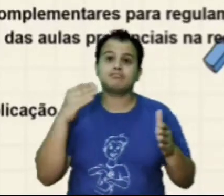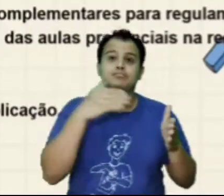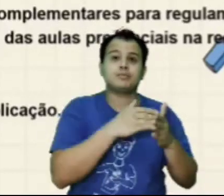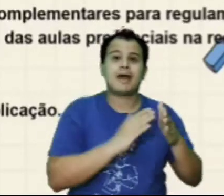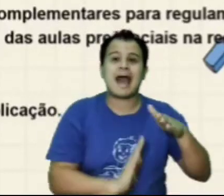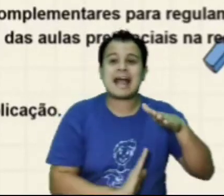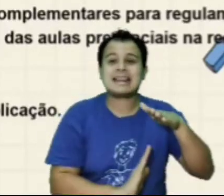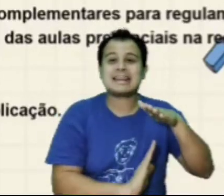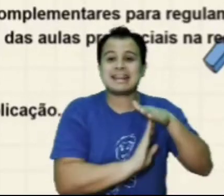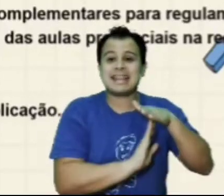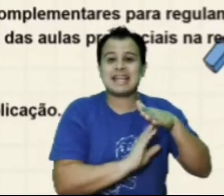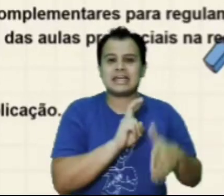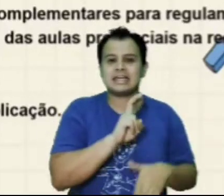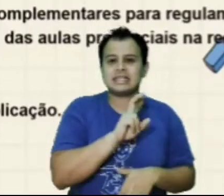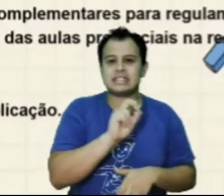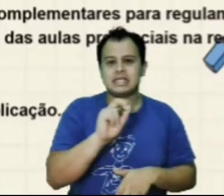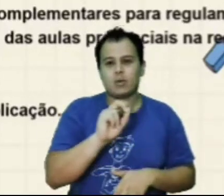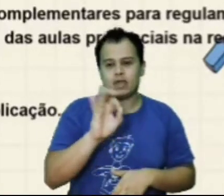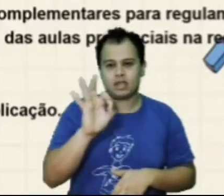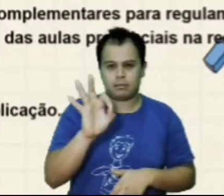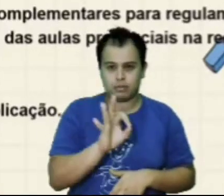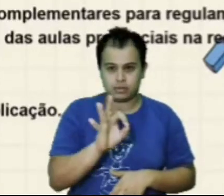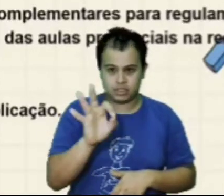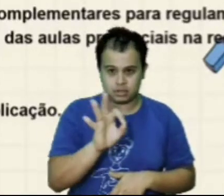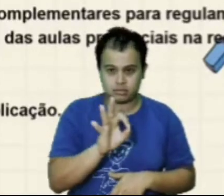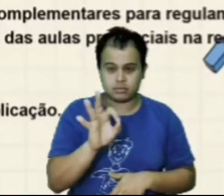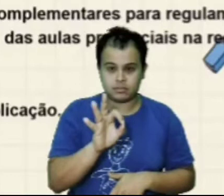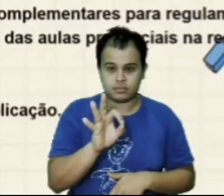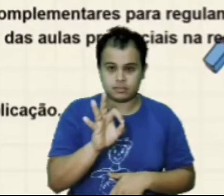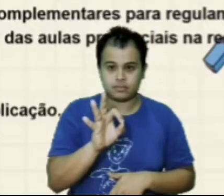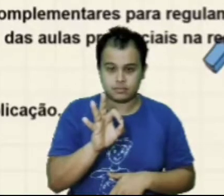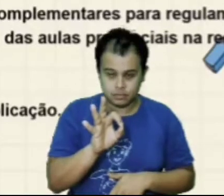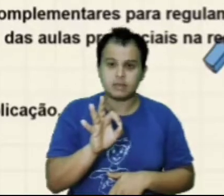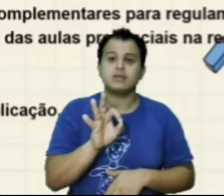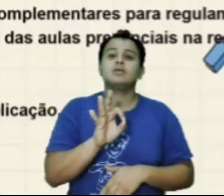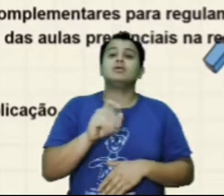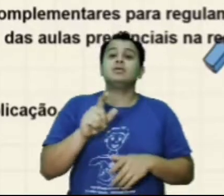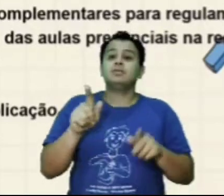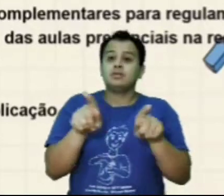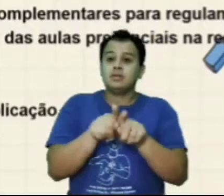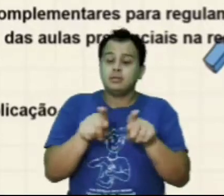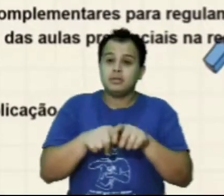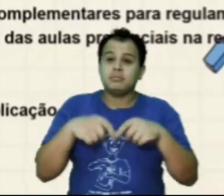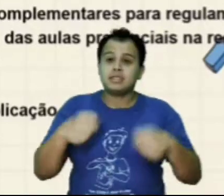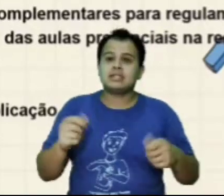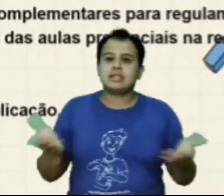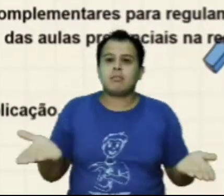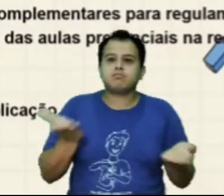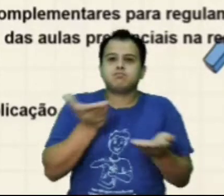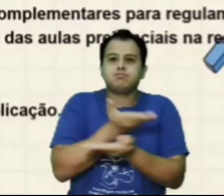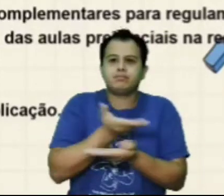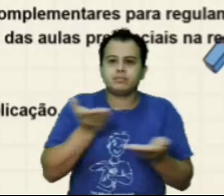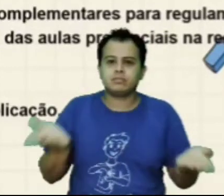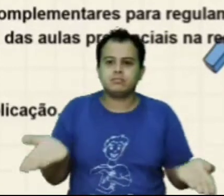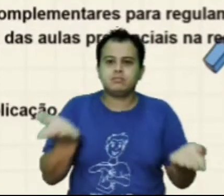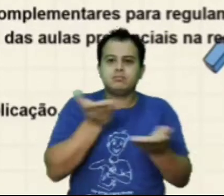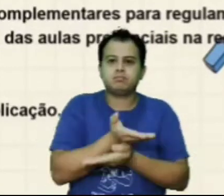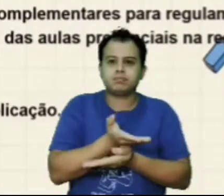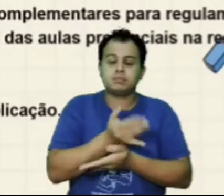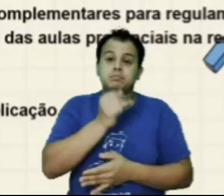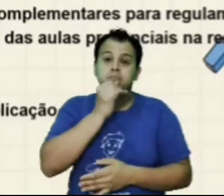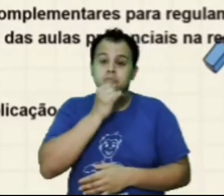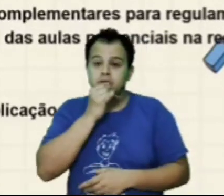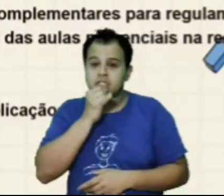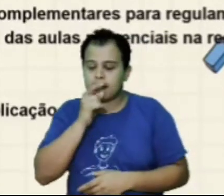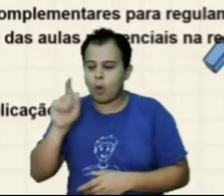matriculados. Presença intercalada dos alunos na escola, devendo a escala ser estipulada por